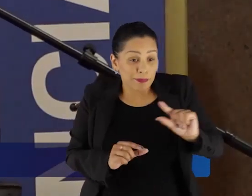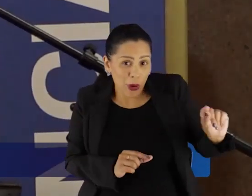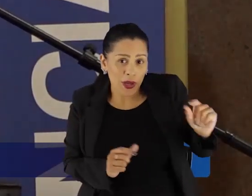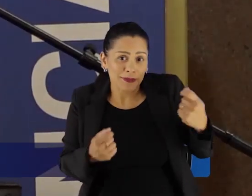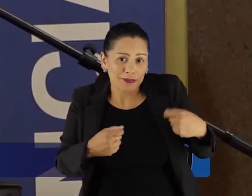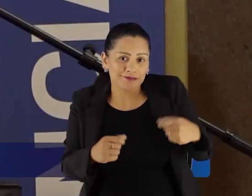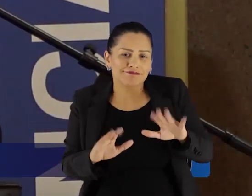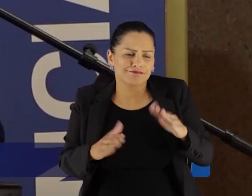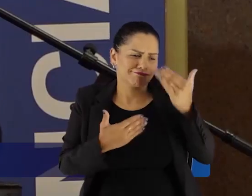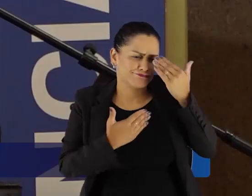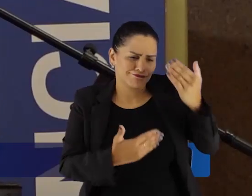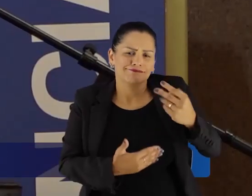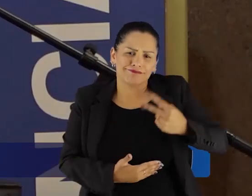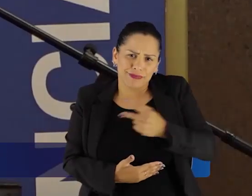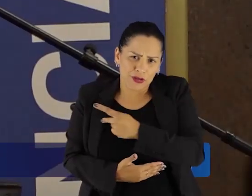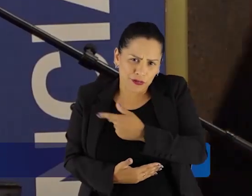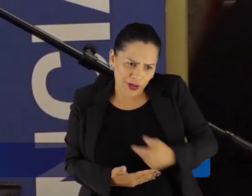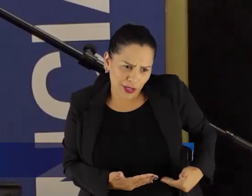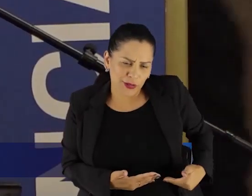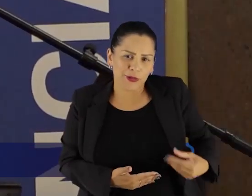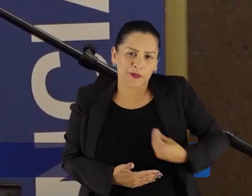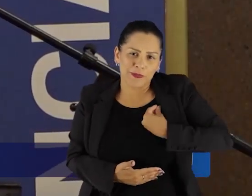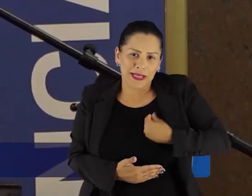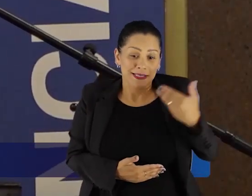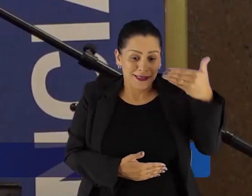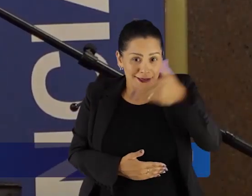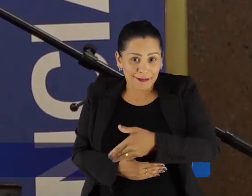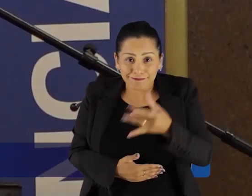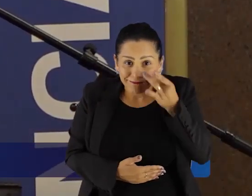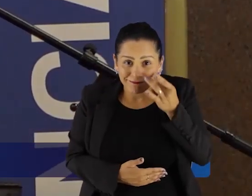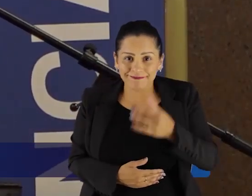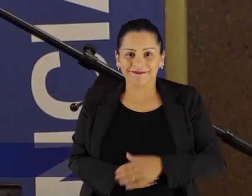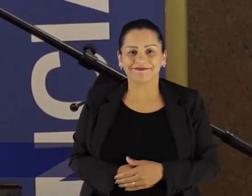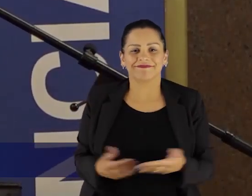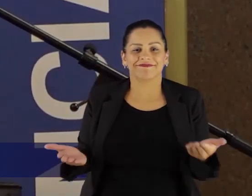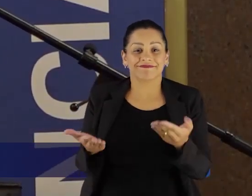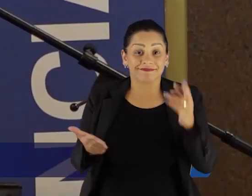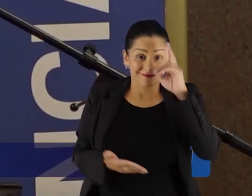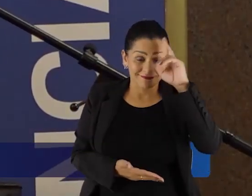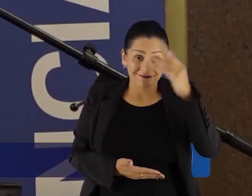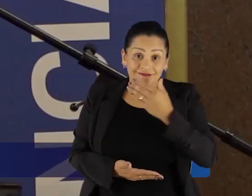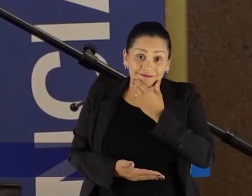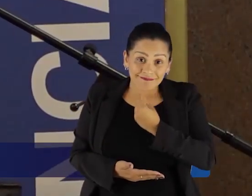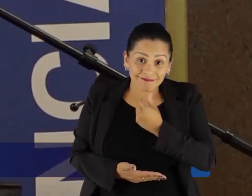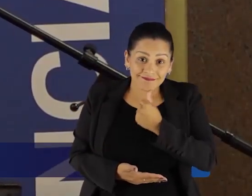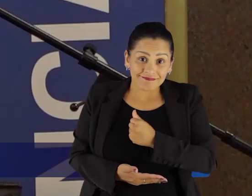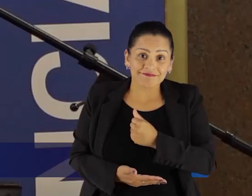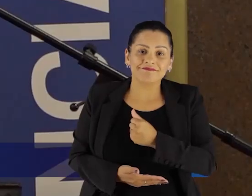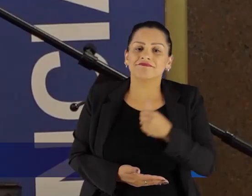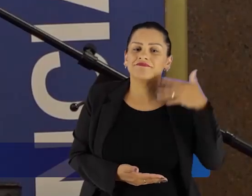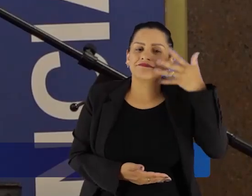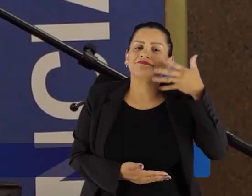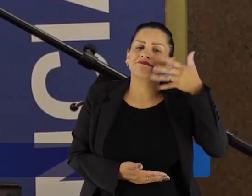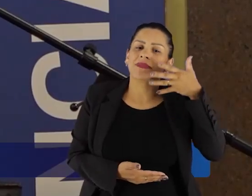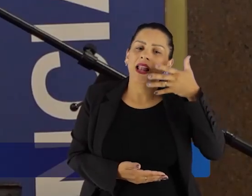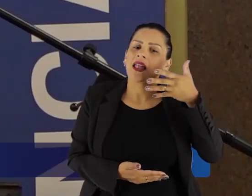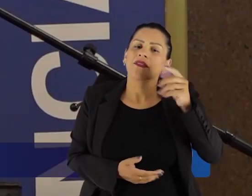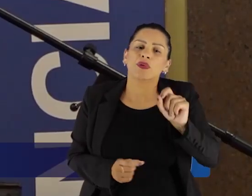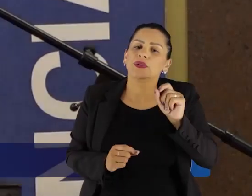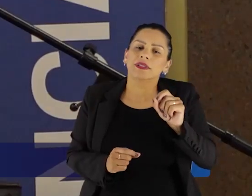vez agradecemos vice-governador pela presença senhoras e senhores anunciamos a palavra excelentíssima Doutora